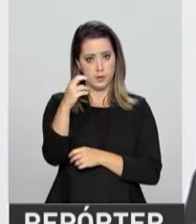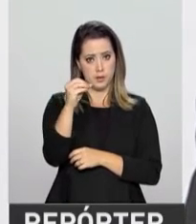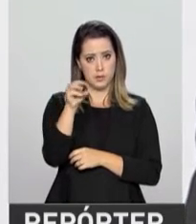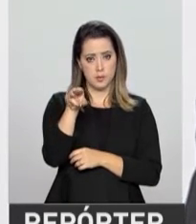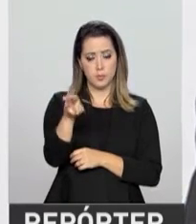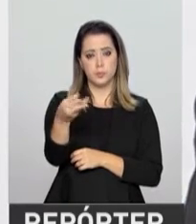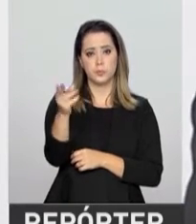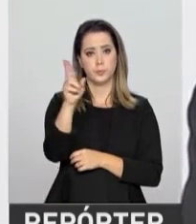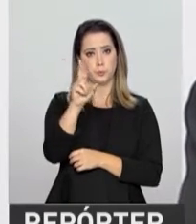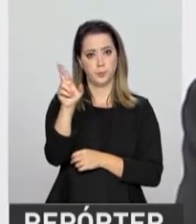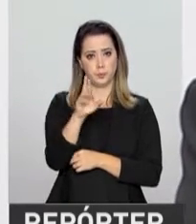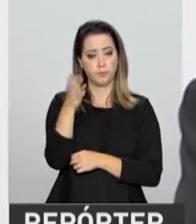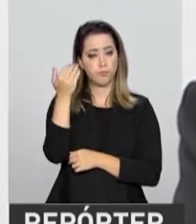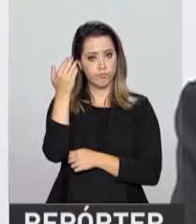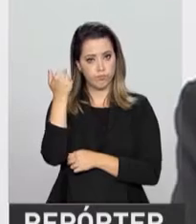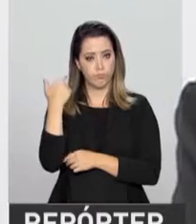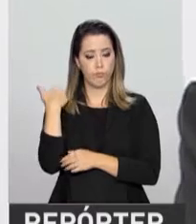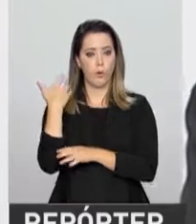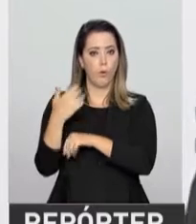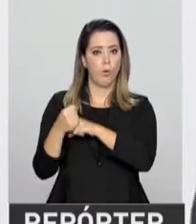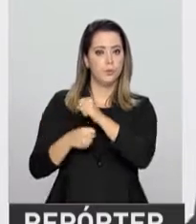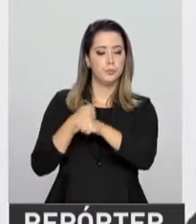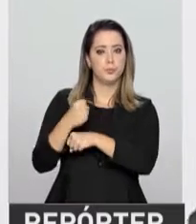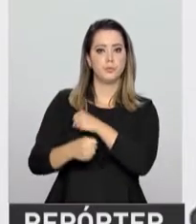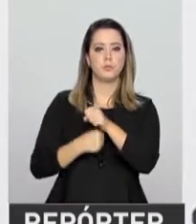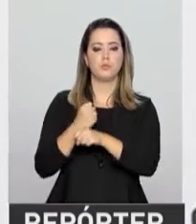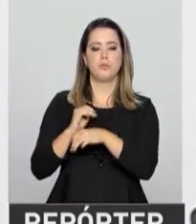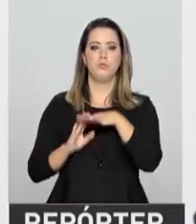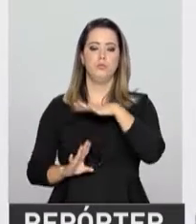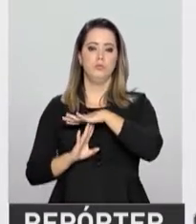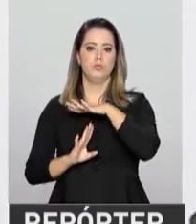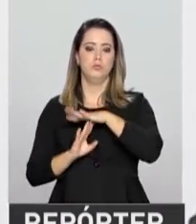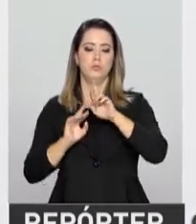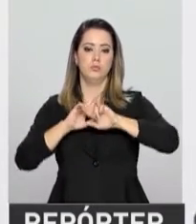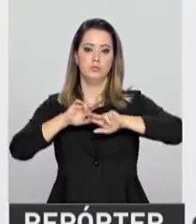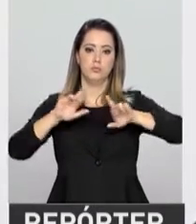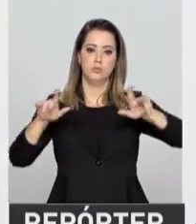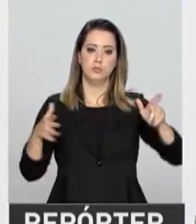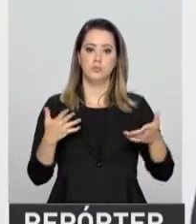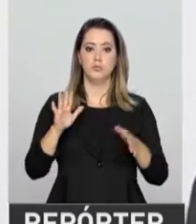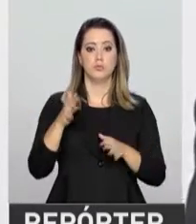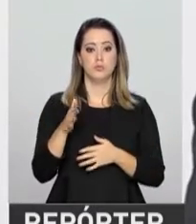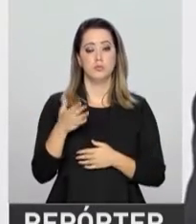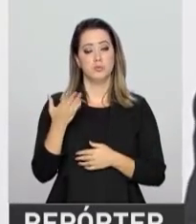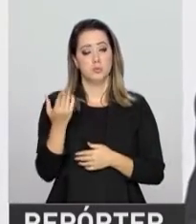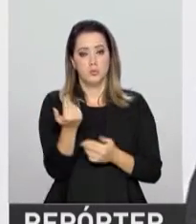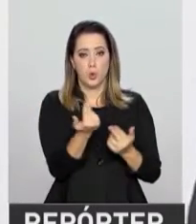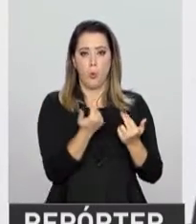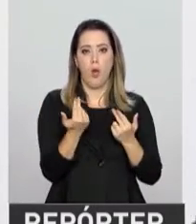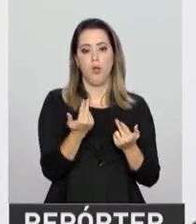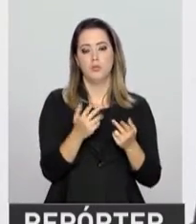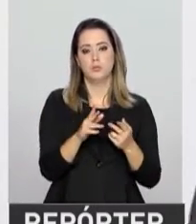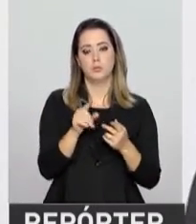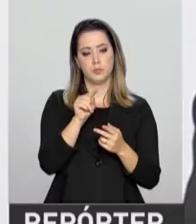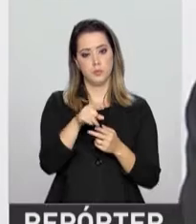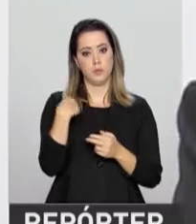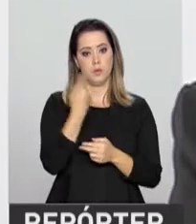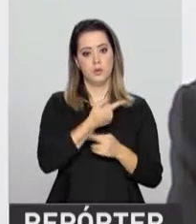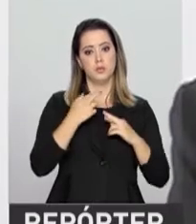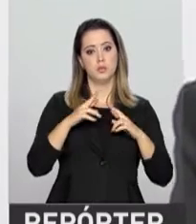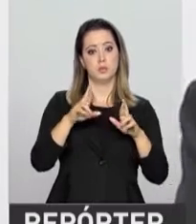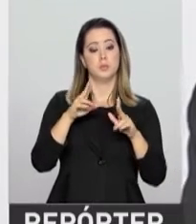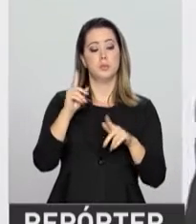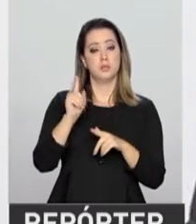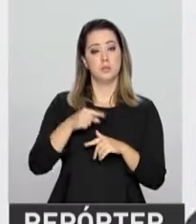R$1,150 bilhão. Nos últimos anos, o teto tem variado em torno disso, né? E a expectativa